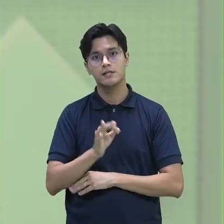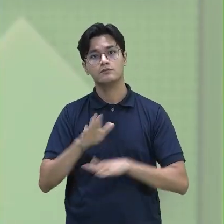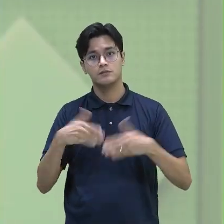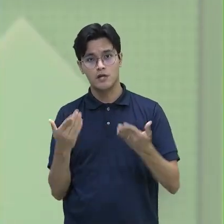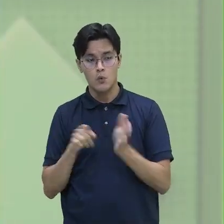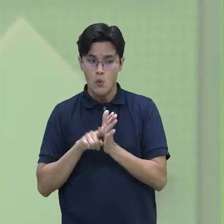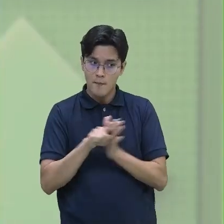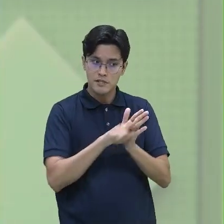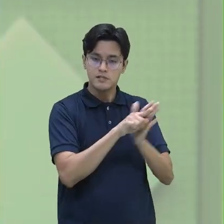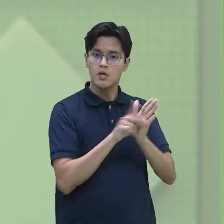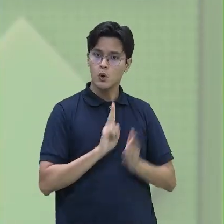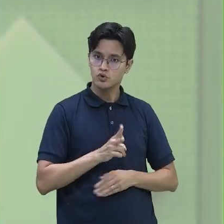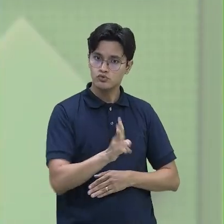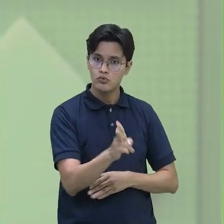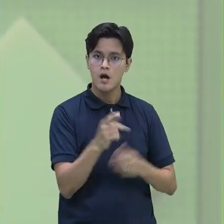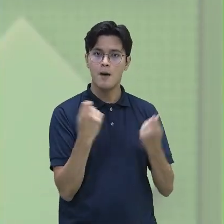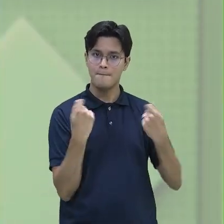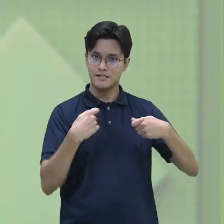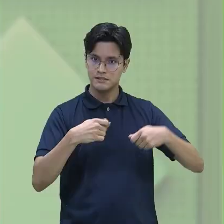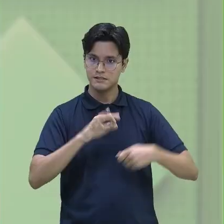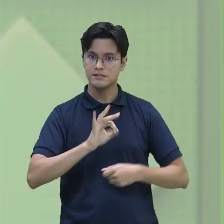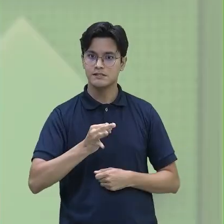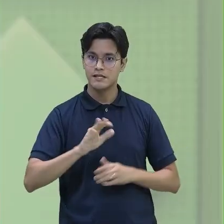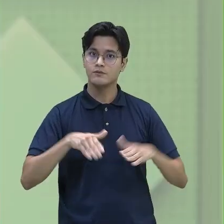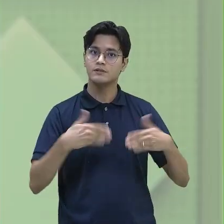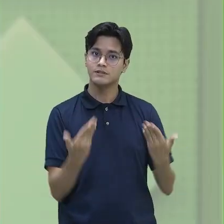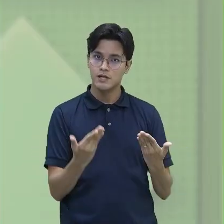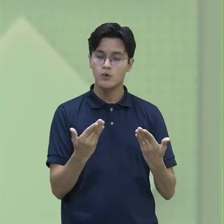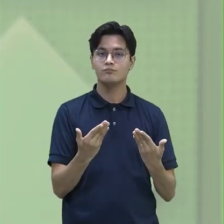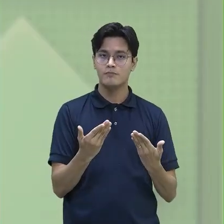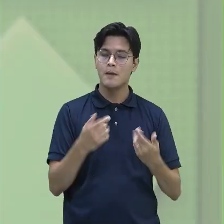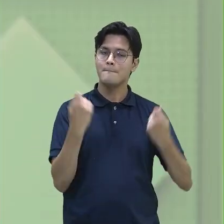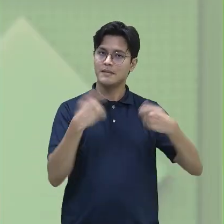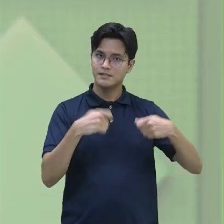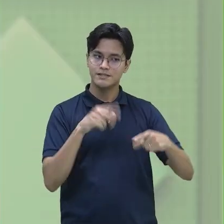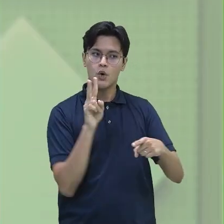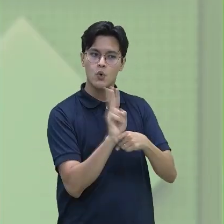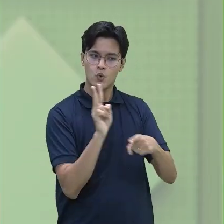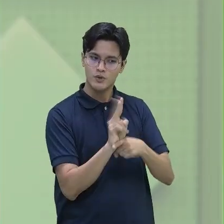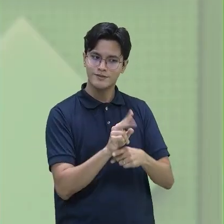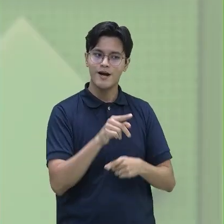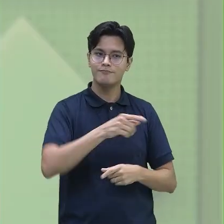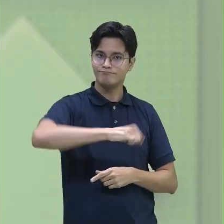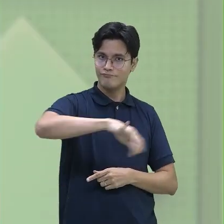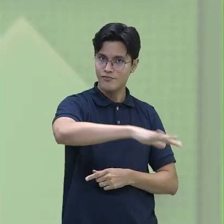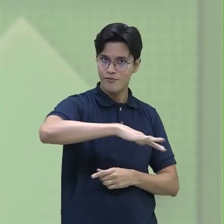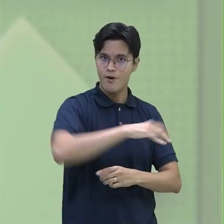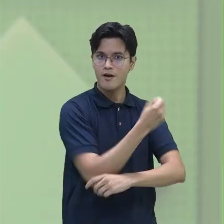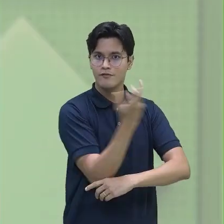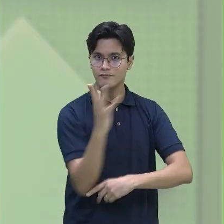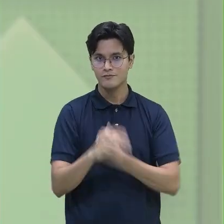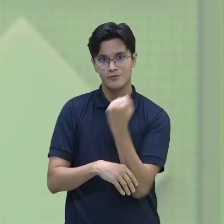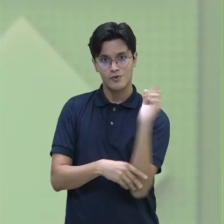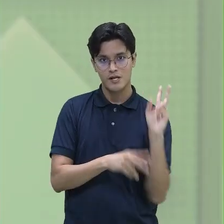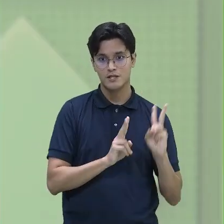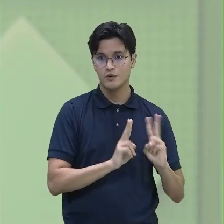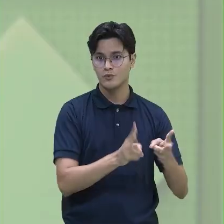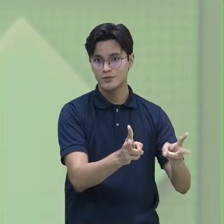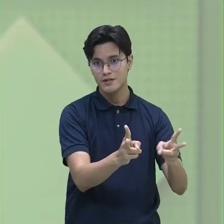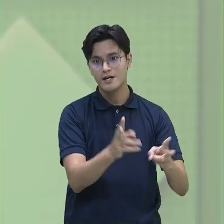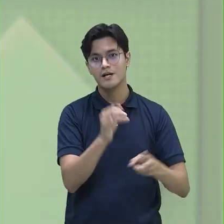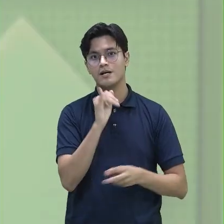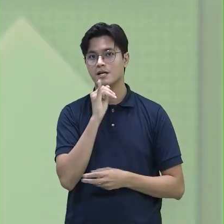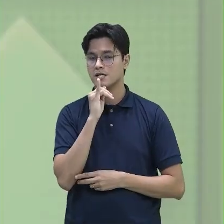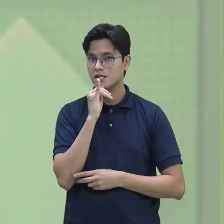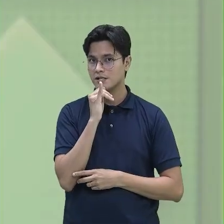avós, várias plantas que são utilizadas para poder adotar, né, serem usadas desse